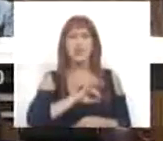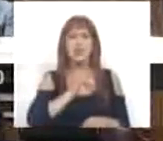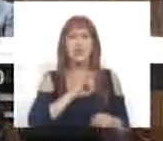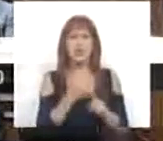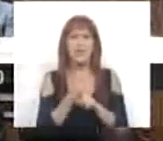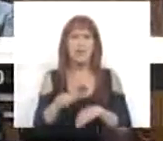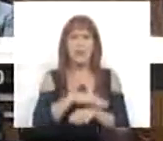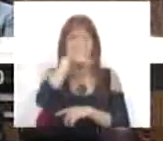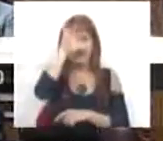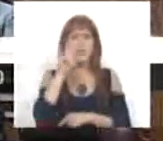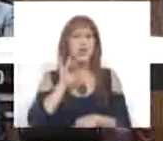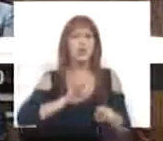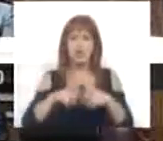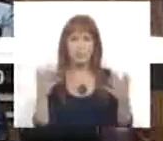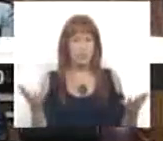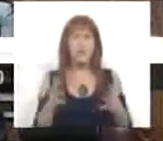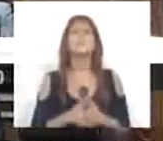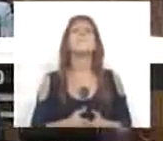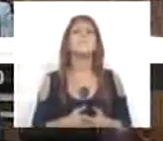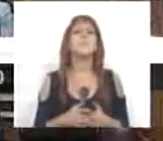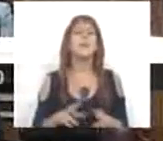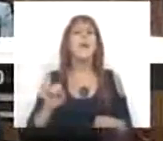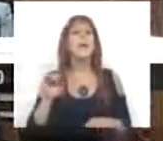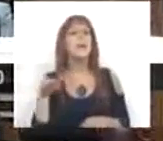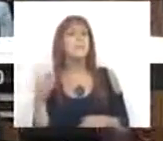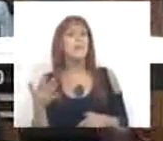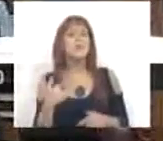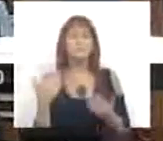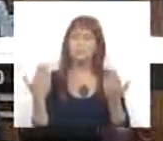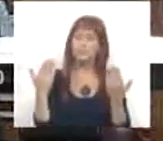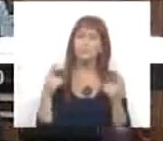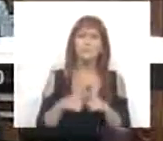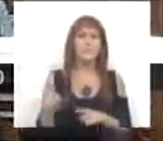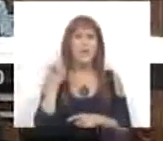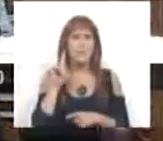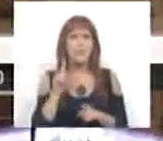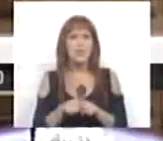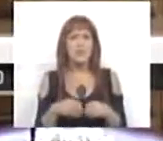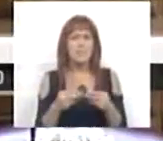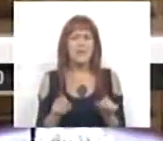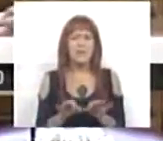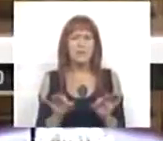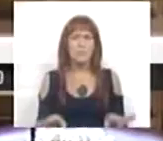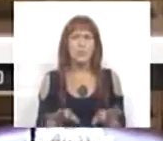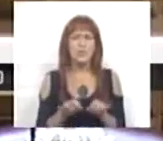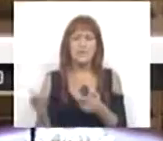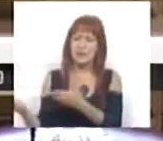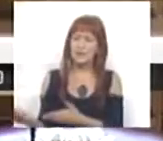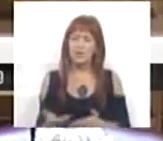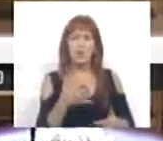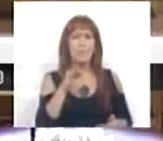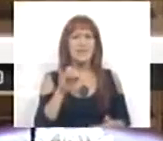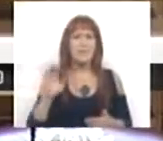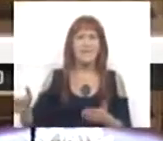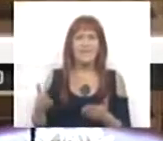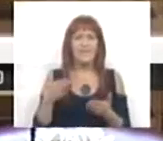membros do Governo, senhoras e senhores deputados, em primeiro lugar, é de saudar a relevância de matérias tão candentes trazidas aqui pelo